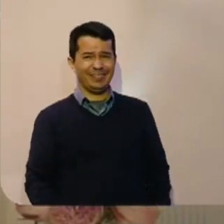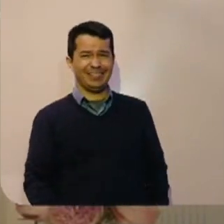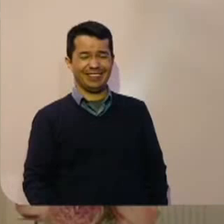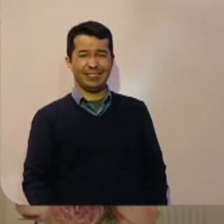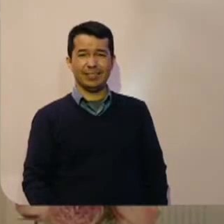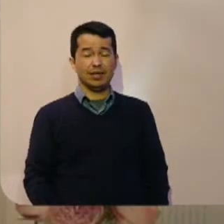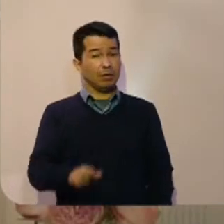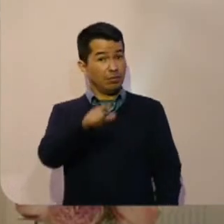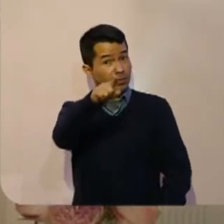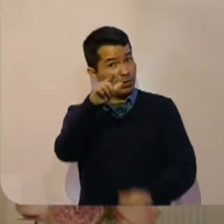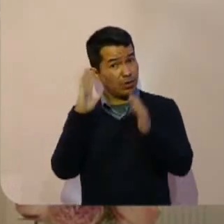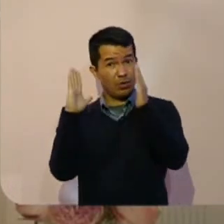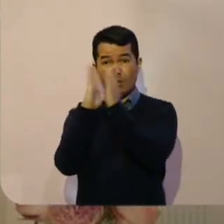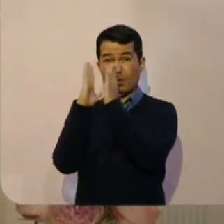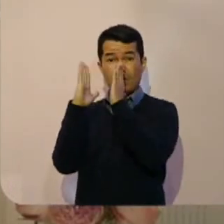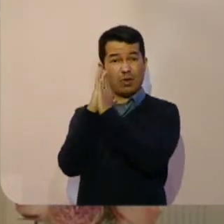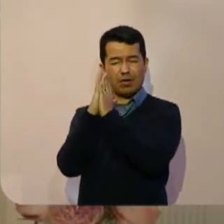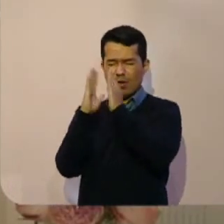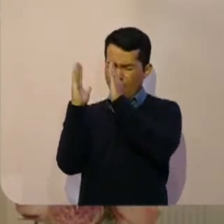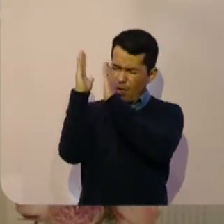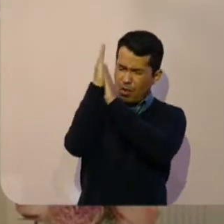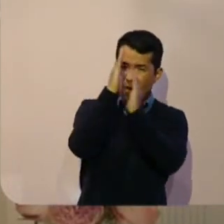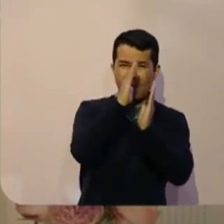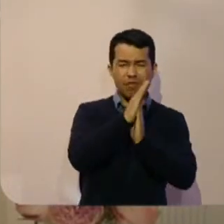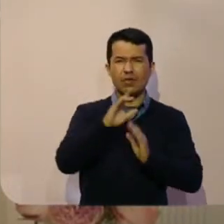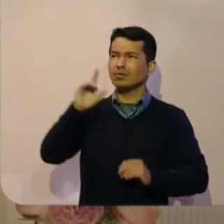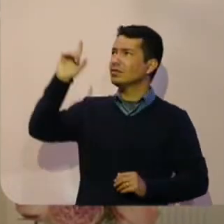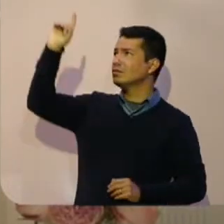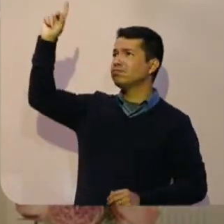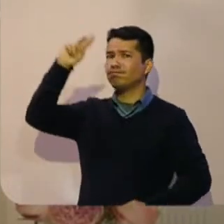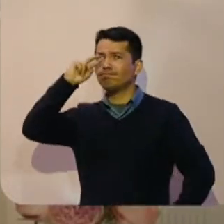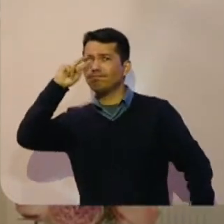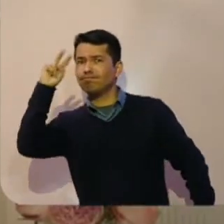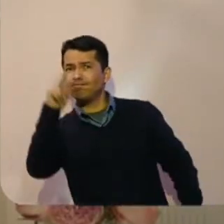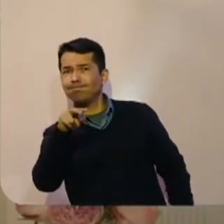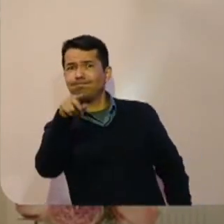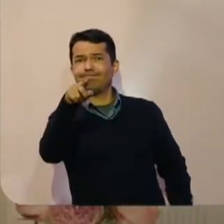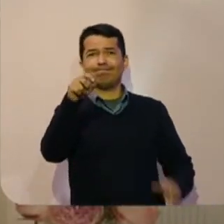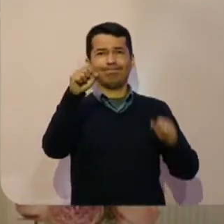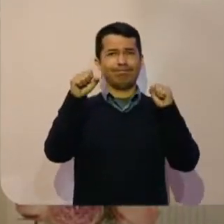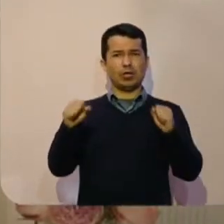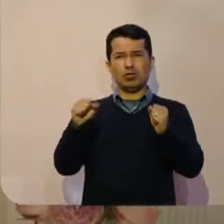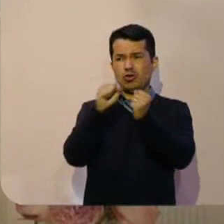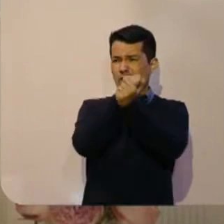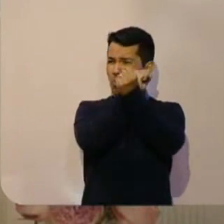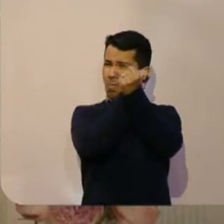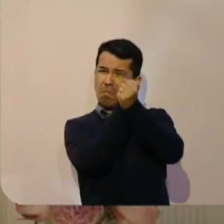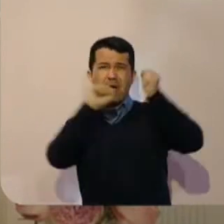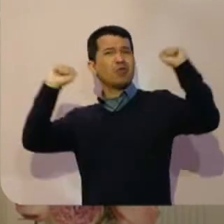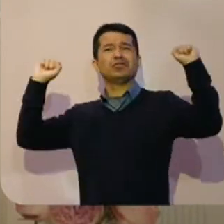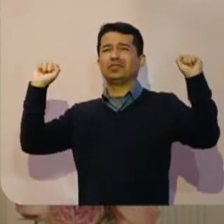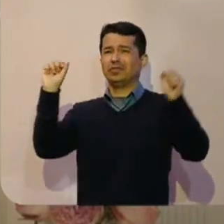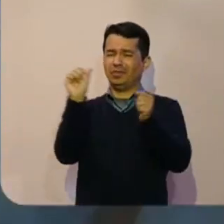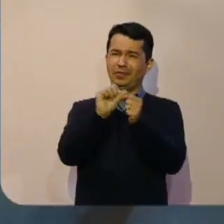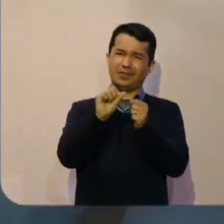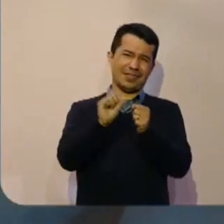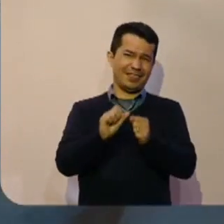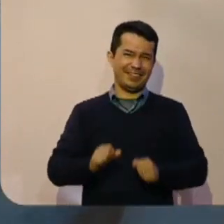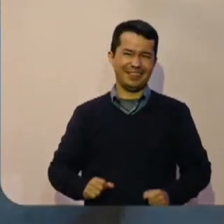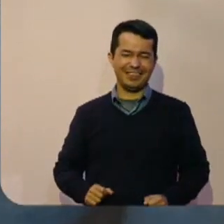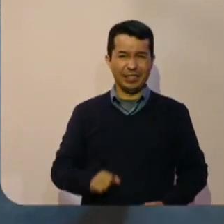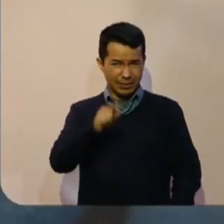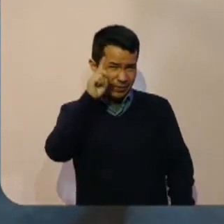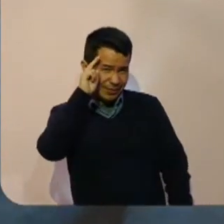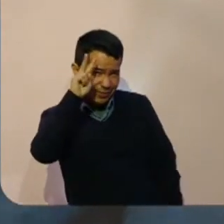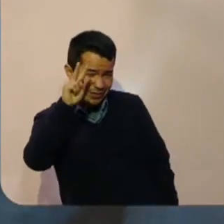tem poder para remover as nossas cadeias. Por isso Pedro vai ensinar o mesmo que Paulo ensinou.